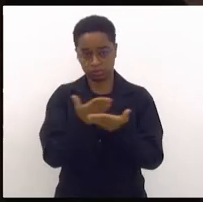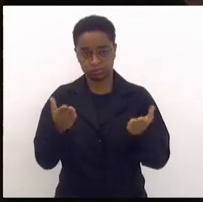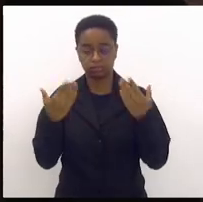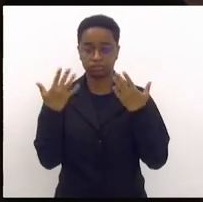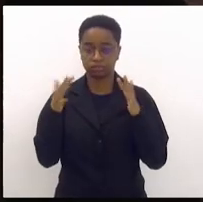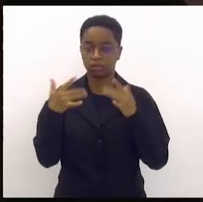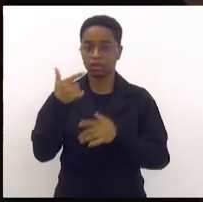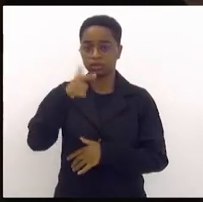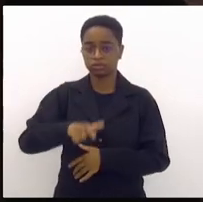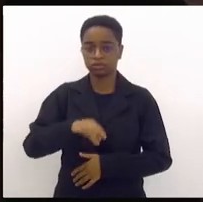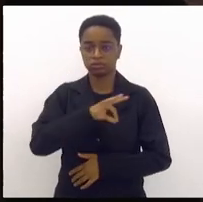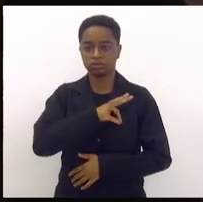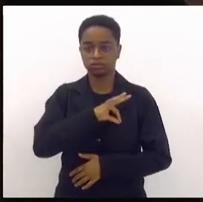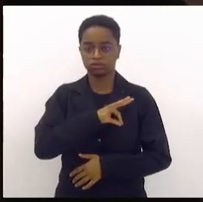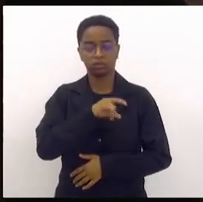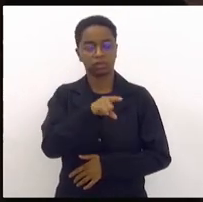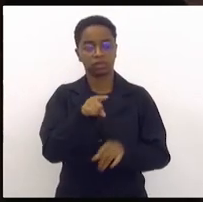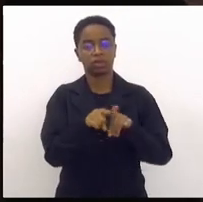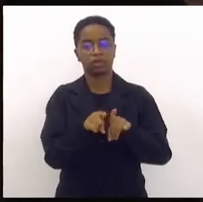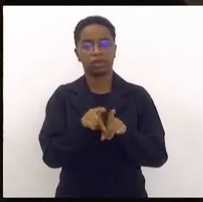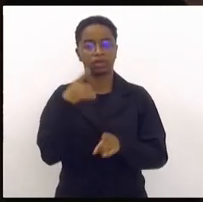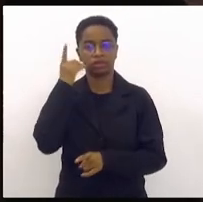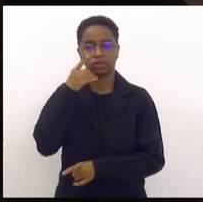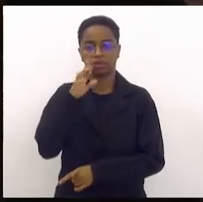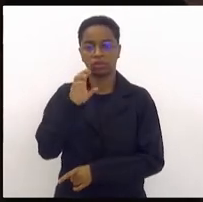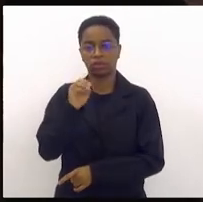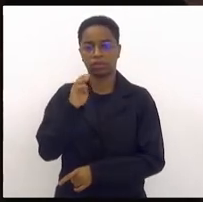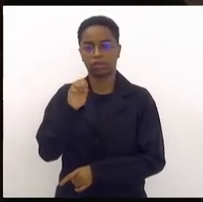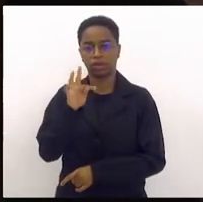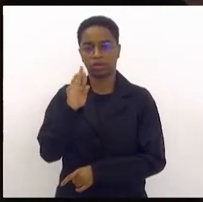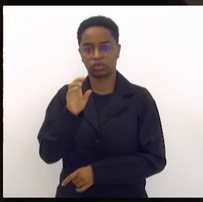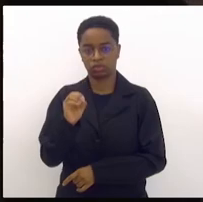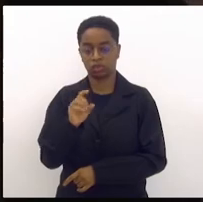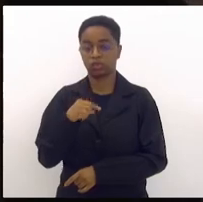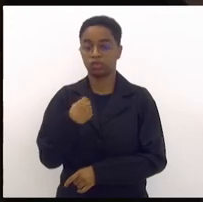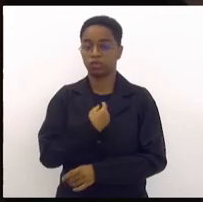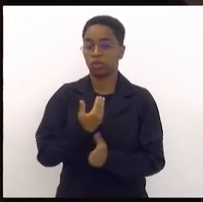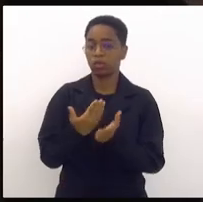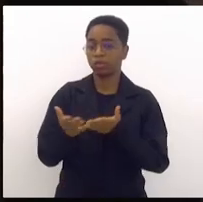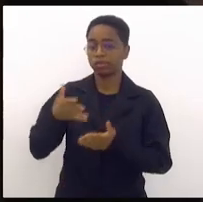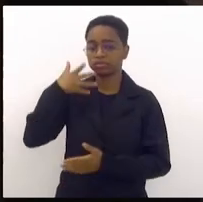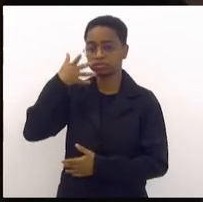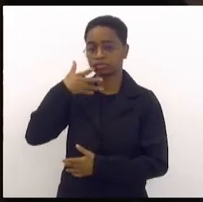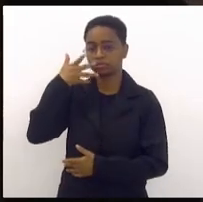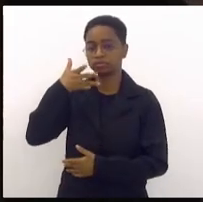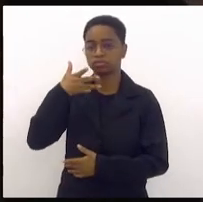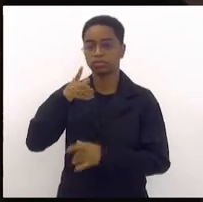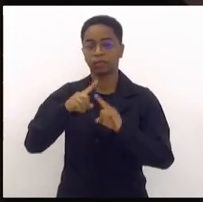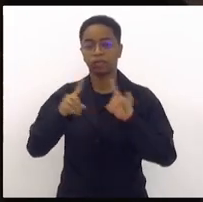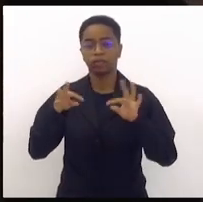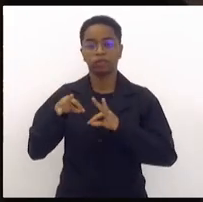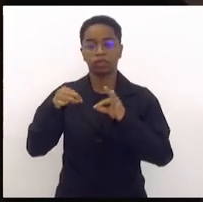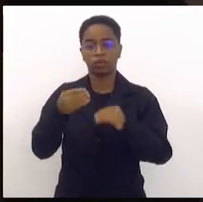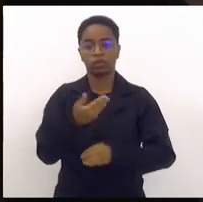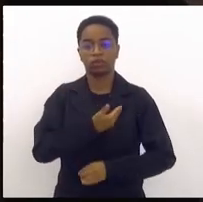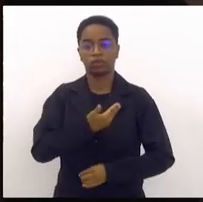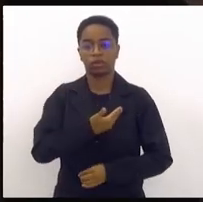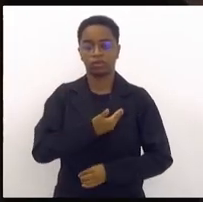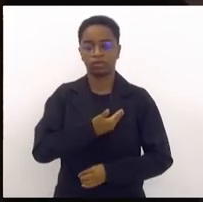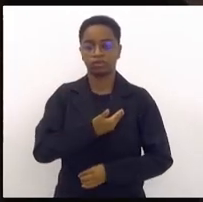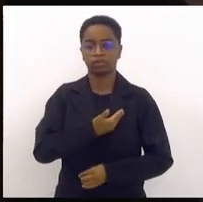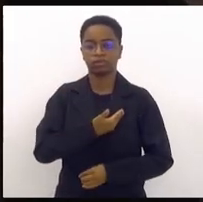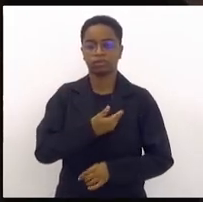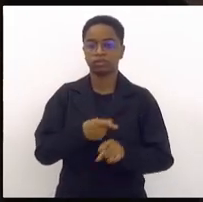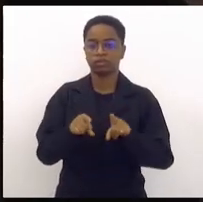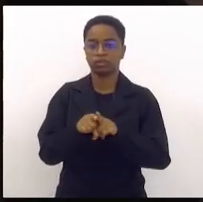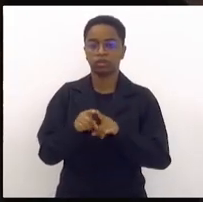parabéns às polícias, deputado Roberto Monteiro. Aqui a gente começa o discurso e todos os amigos, todos